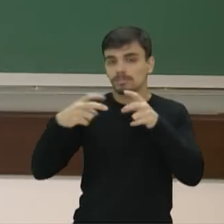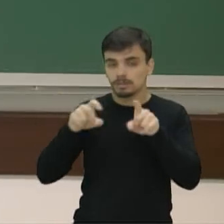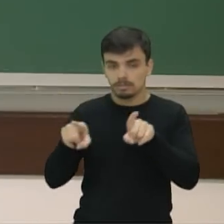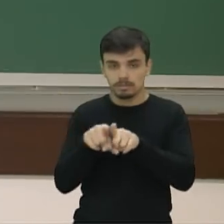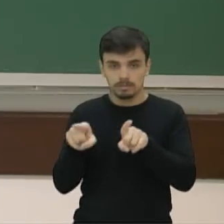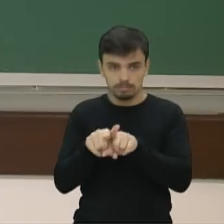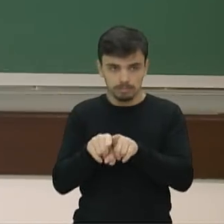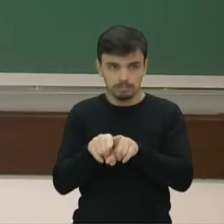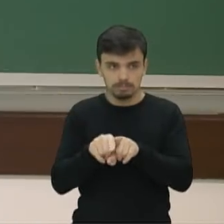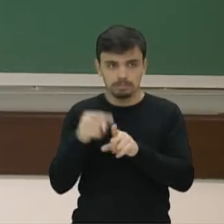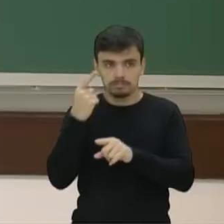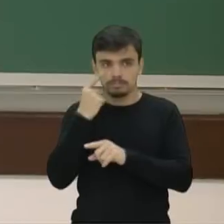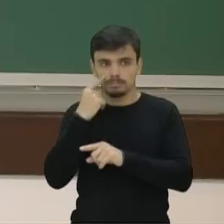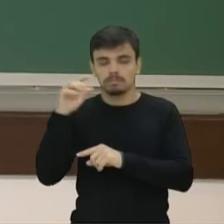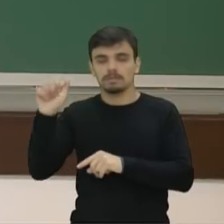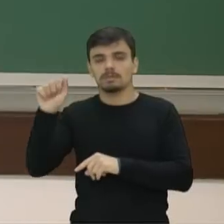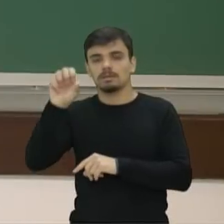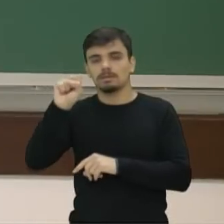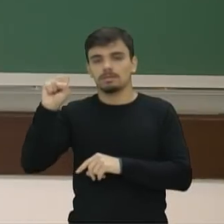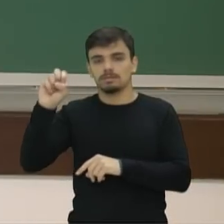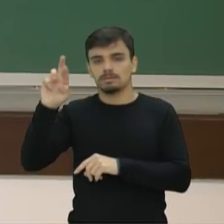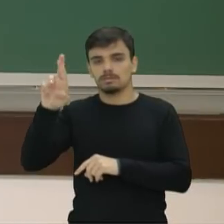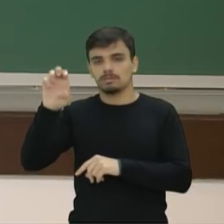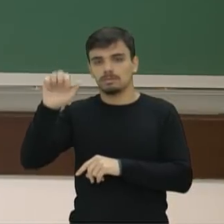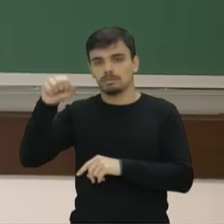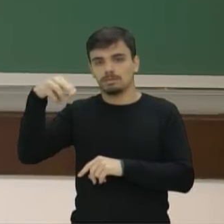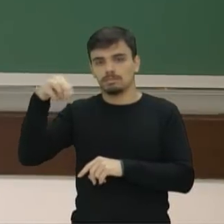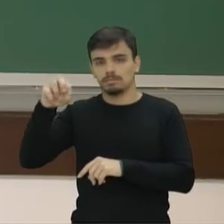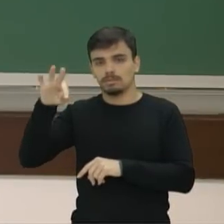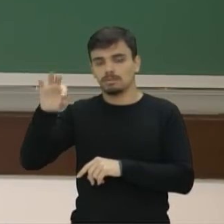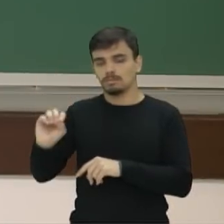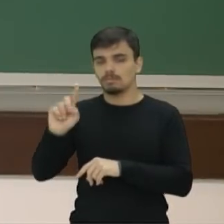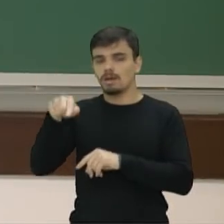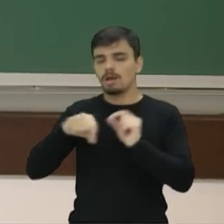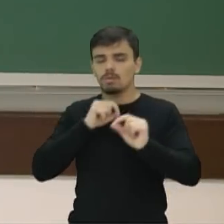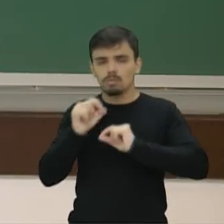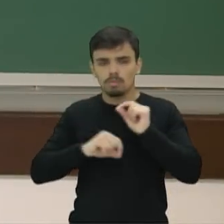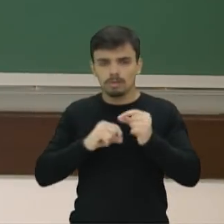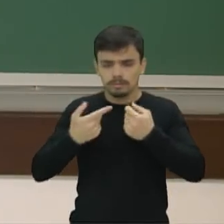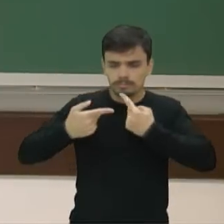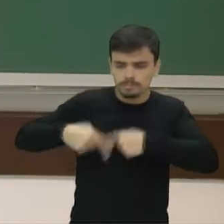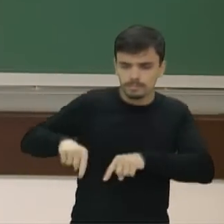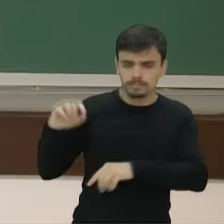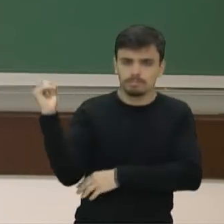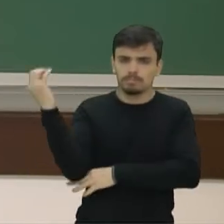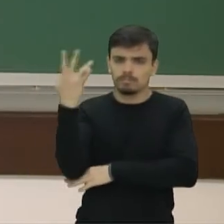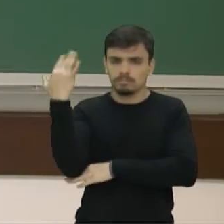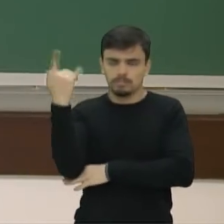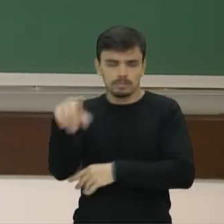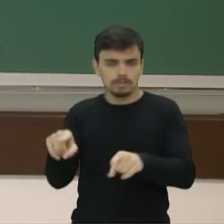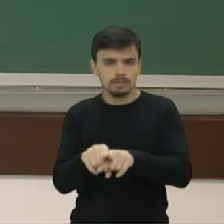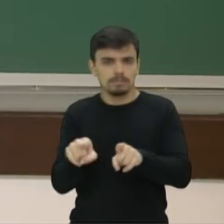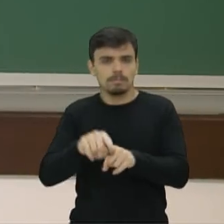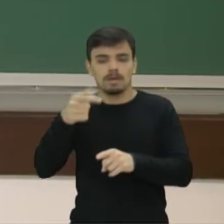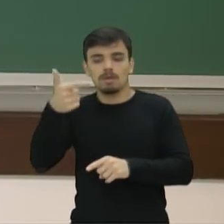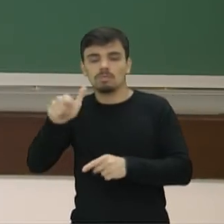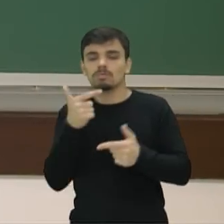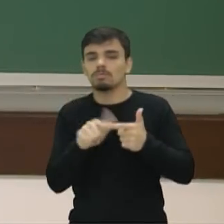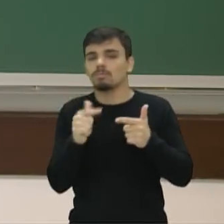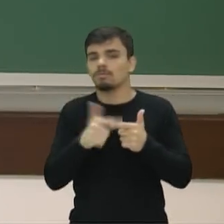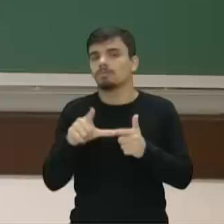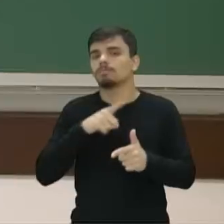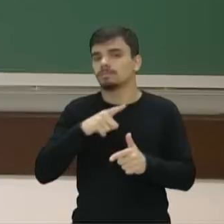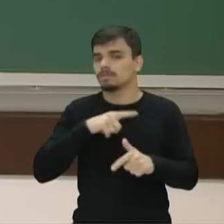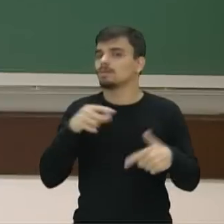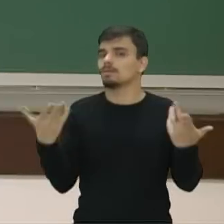o assoreamento é uma outra ação que vai comprometer também o meio natural e que é um outro problema ambiental que